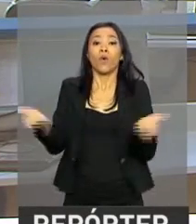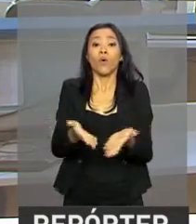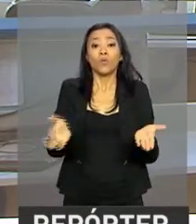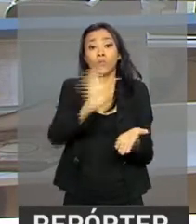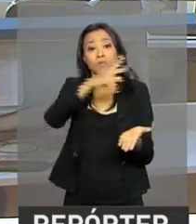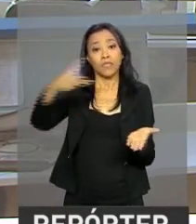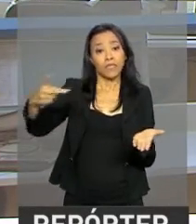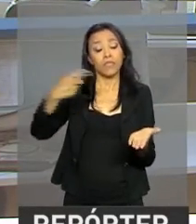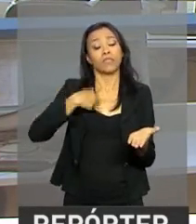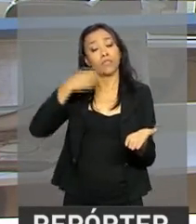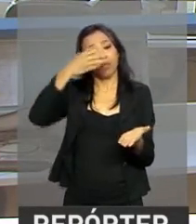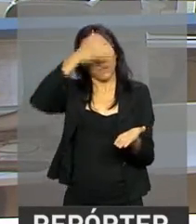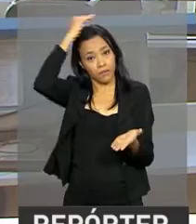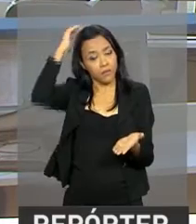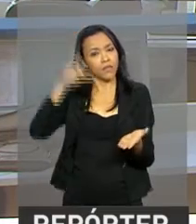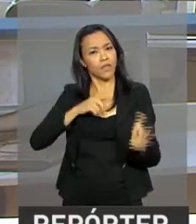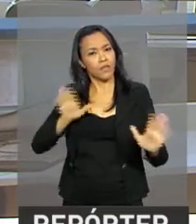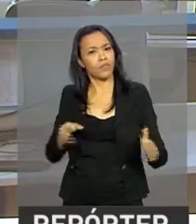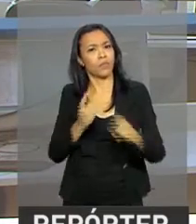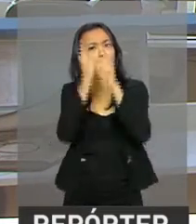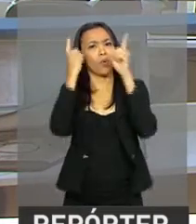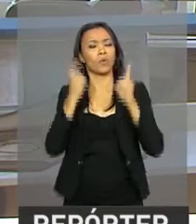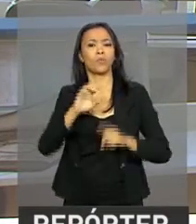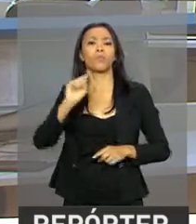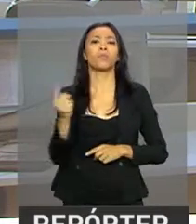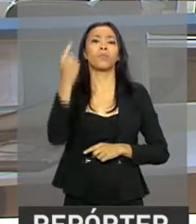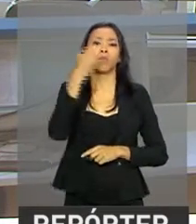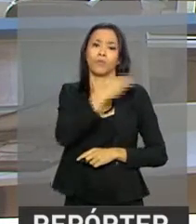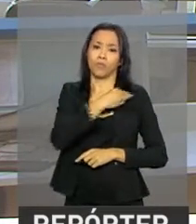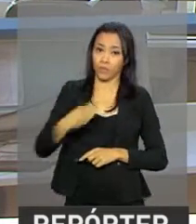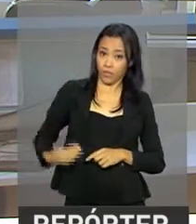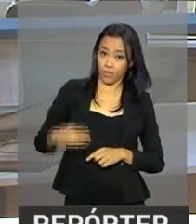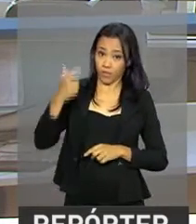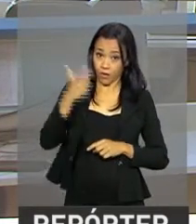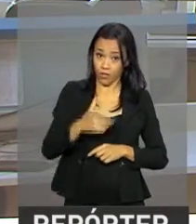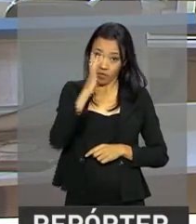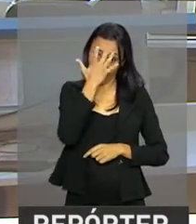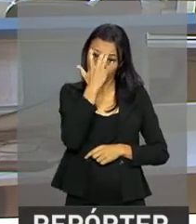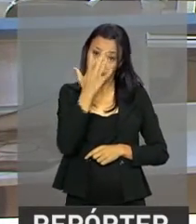teve um encontro bilateral com o primeiro-ministro da Índia, Narendra Modi.